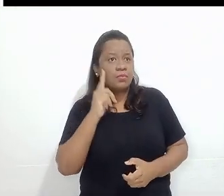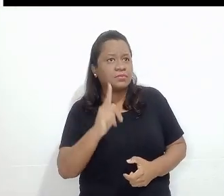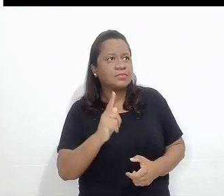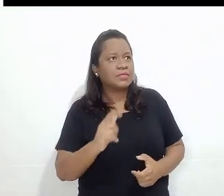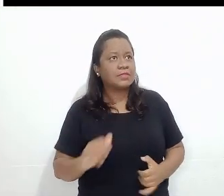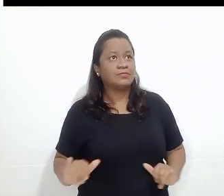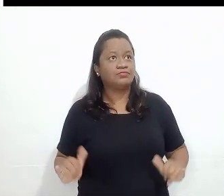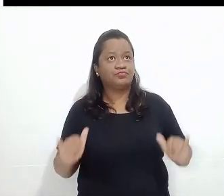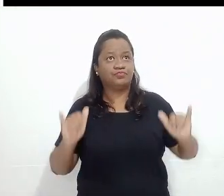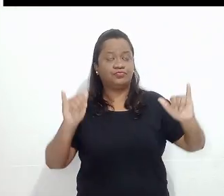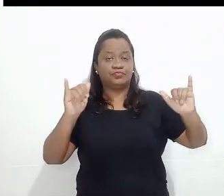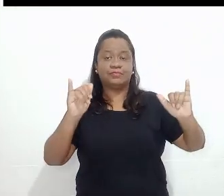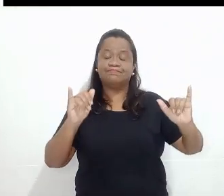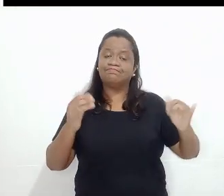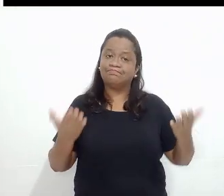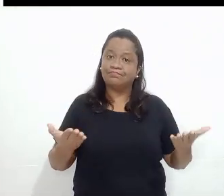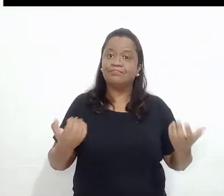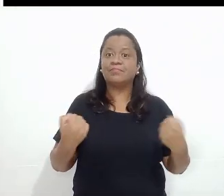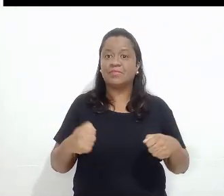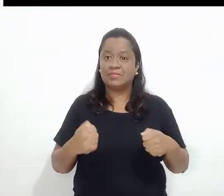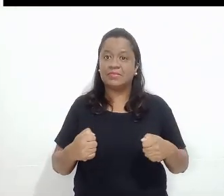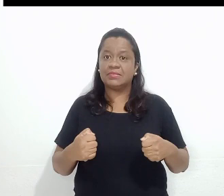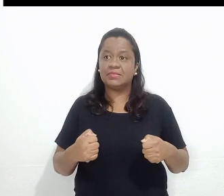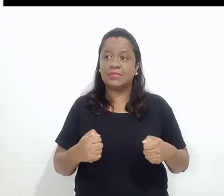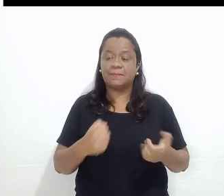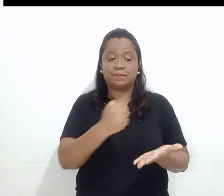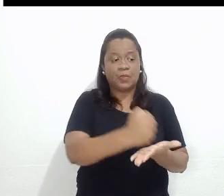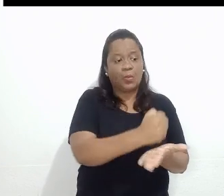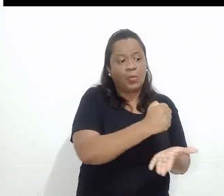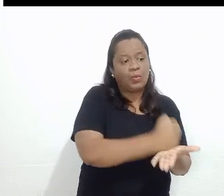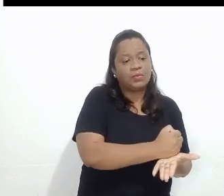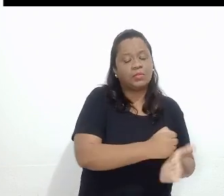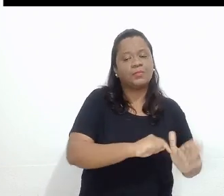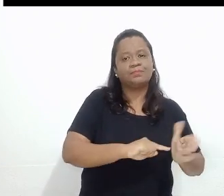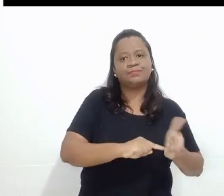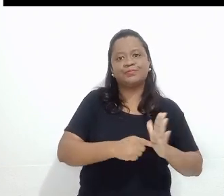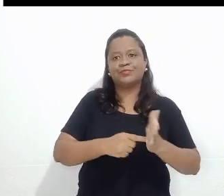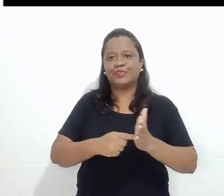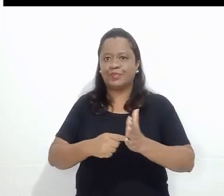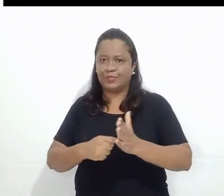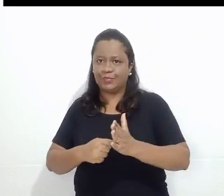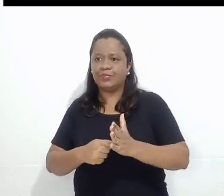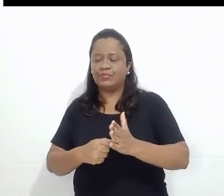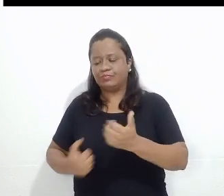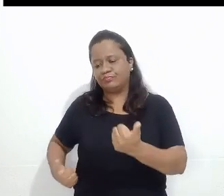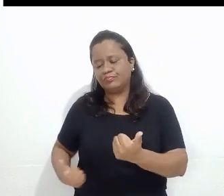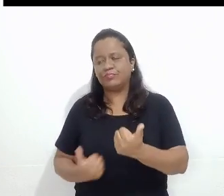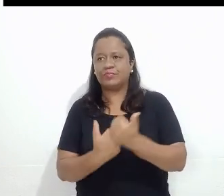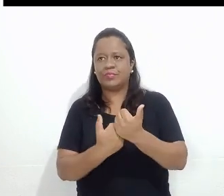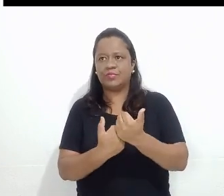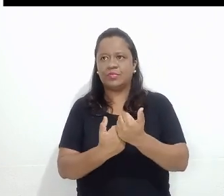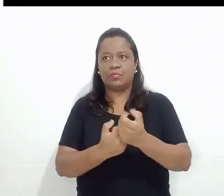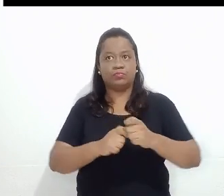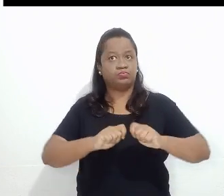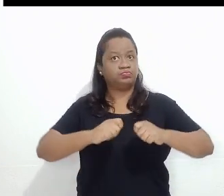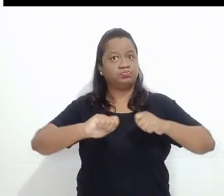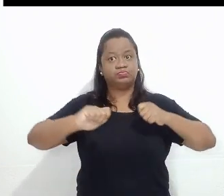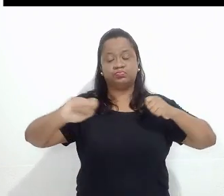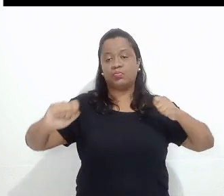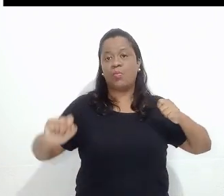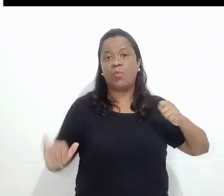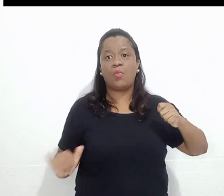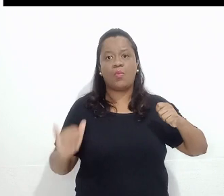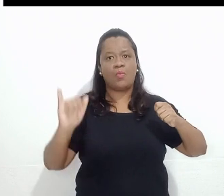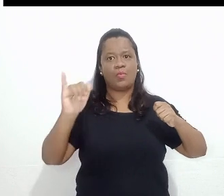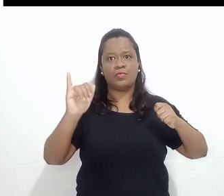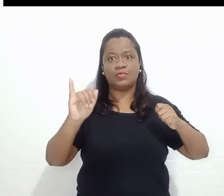você já sabe que vai precisar contratar um gerador para poder sustentar essa quantidade de luz sem criar um incêndio